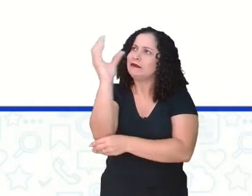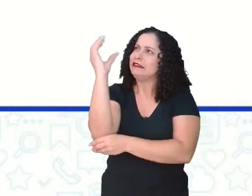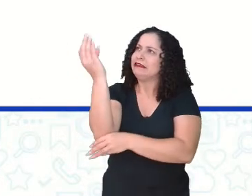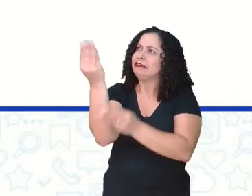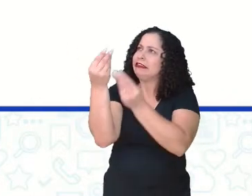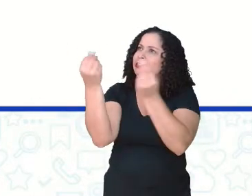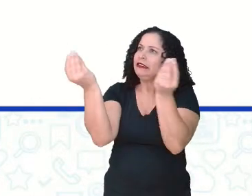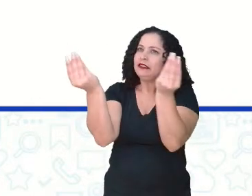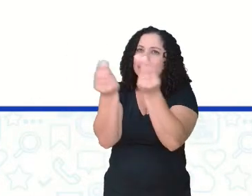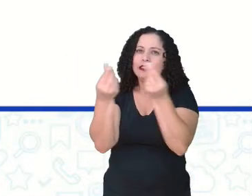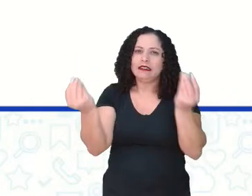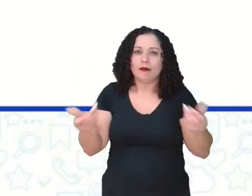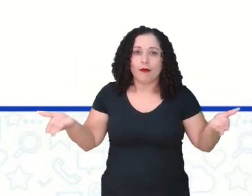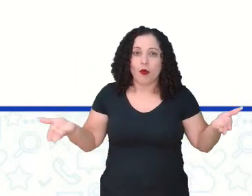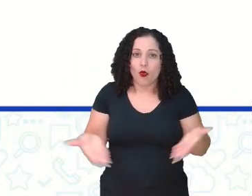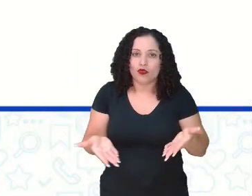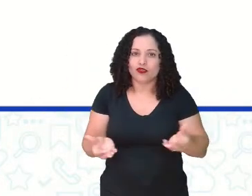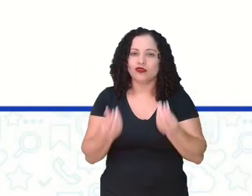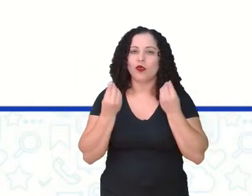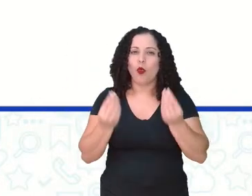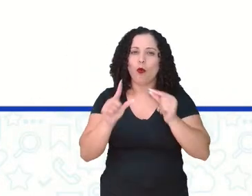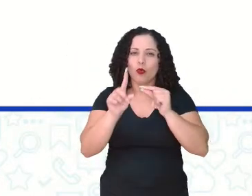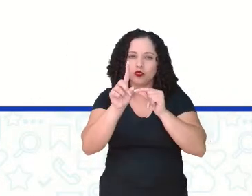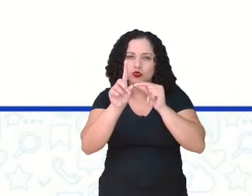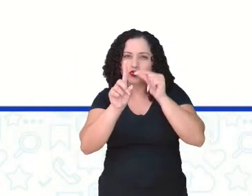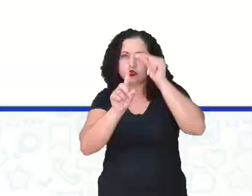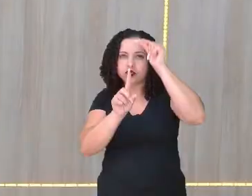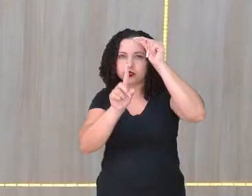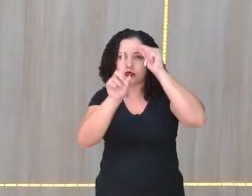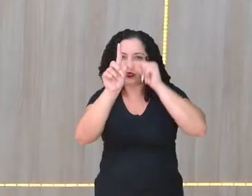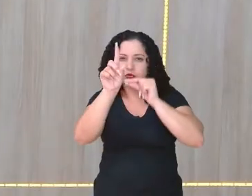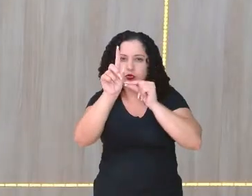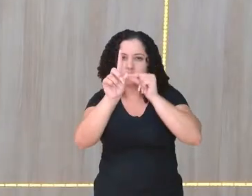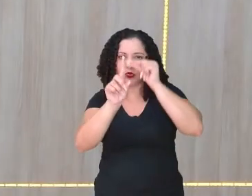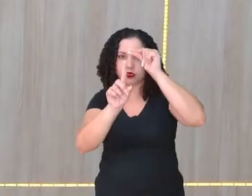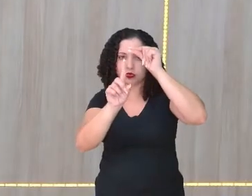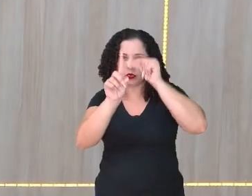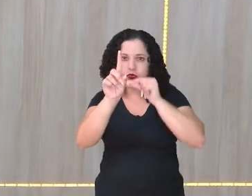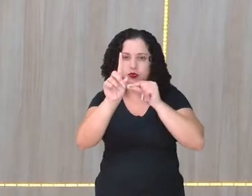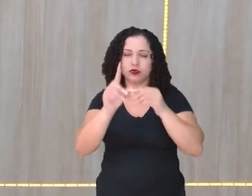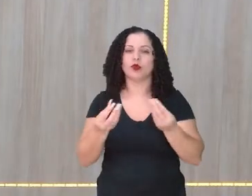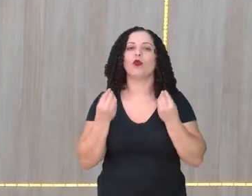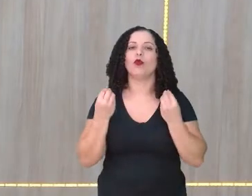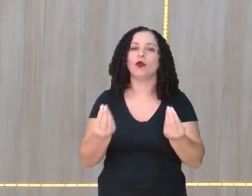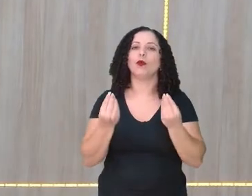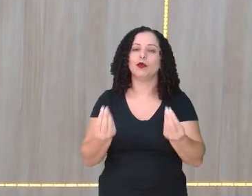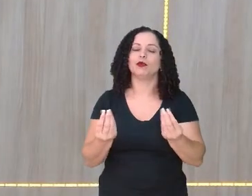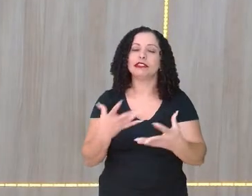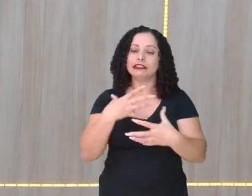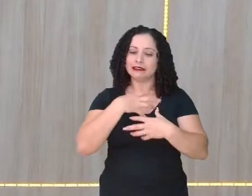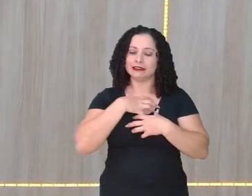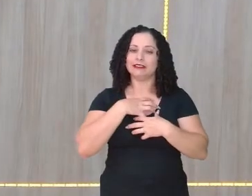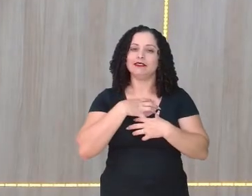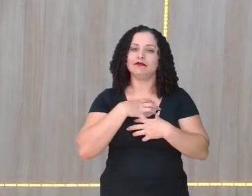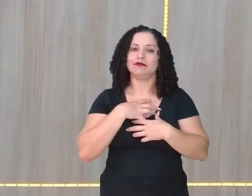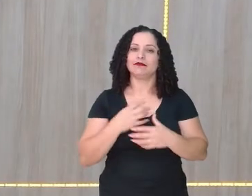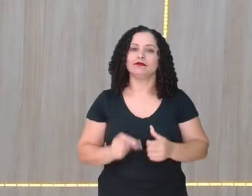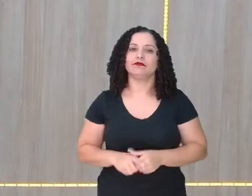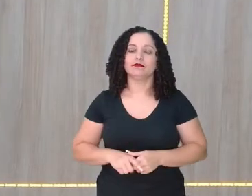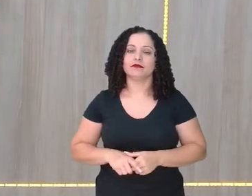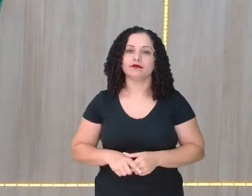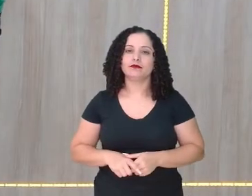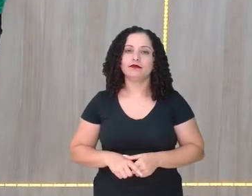tempo hoje? A previsão do tempo hoje? Como é que está? Em que clima nós estamos? Em primeiro lugar, nós temos,